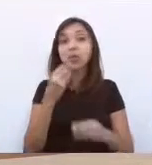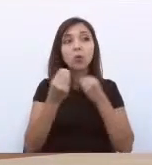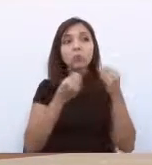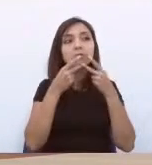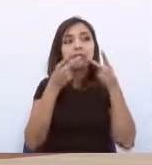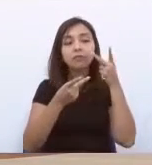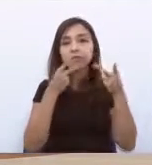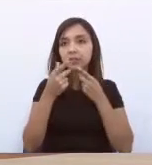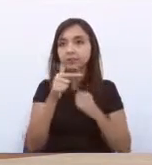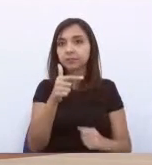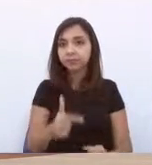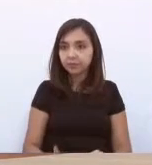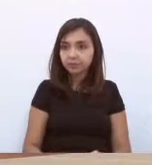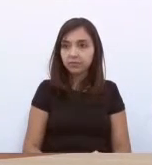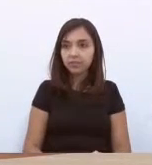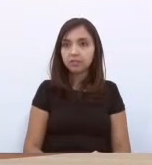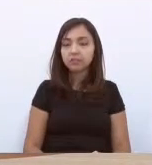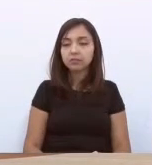falar.